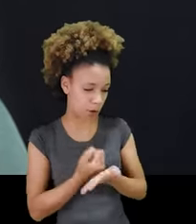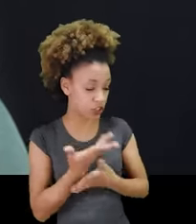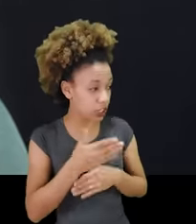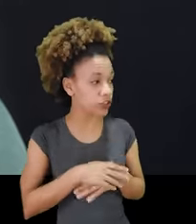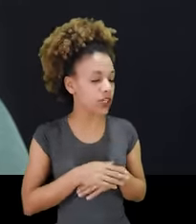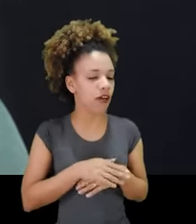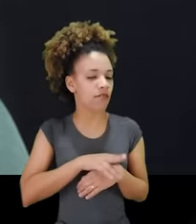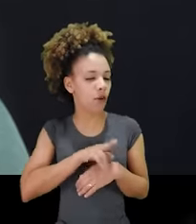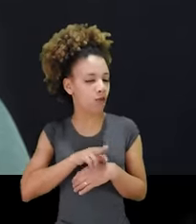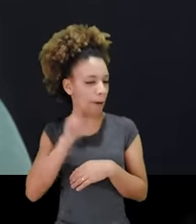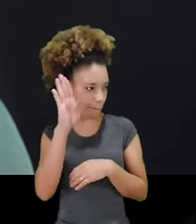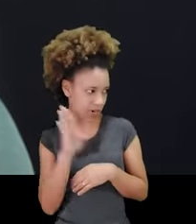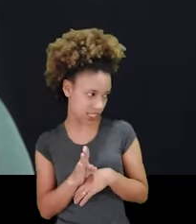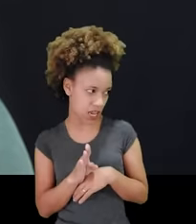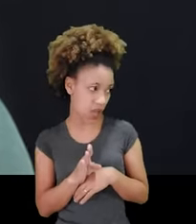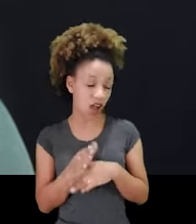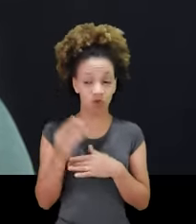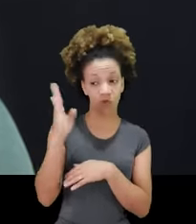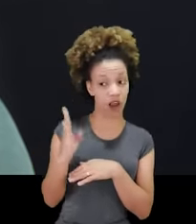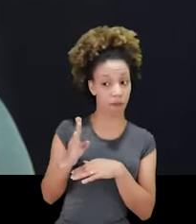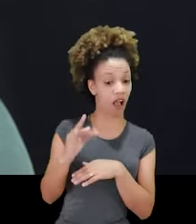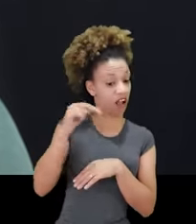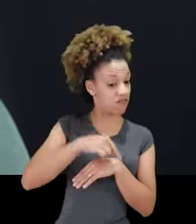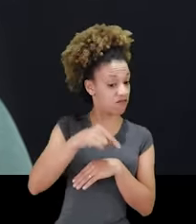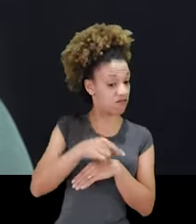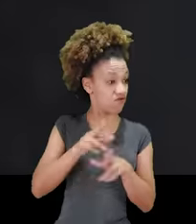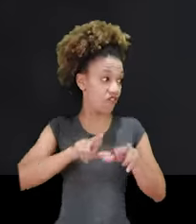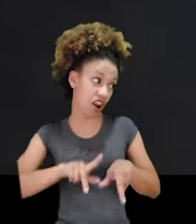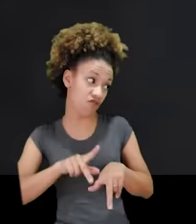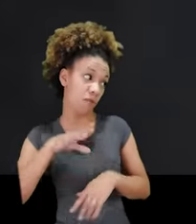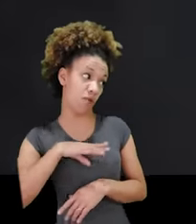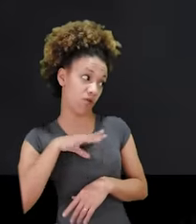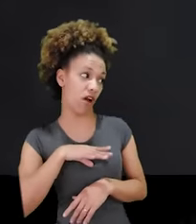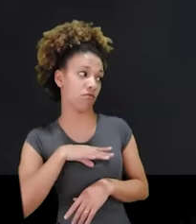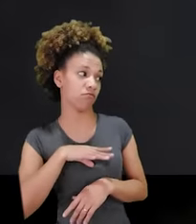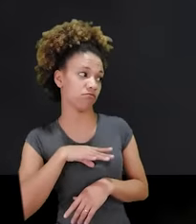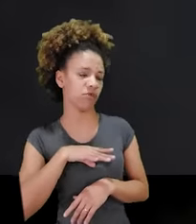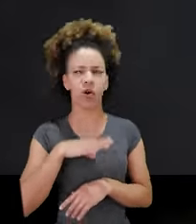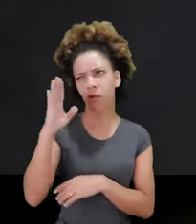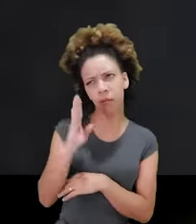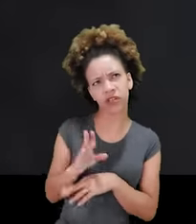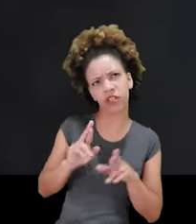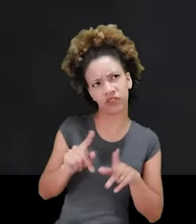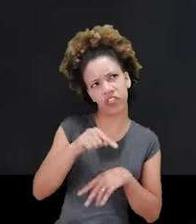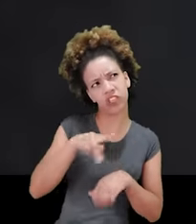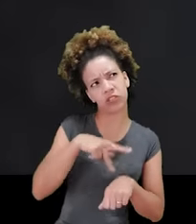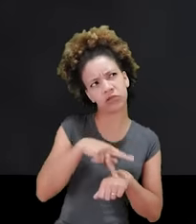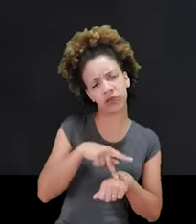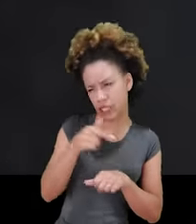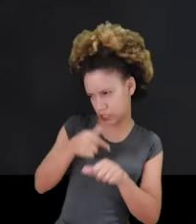com um nome bem brasileiro, o Brasil não era tão Brasil aqui em Portugal. O Brasil não era tão Brasil. Estamos a